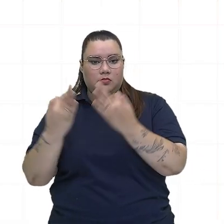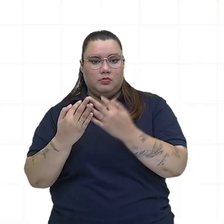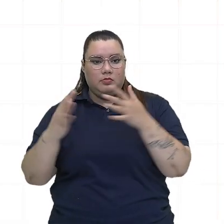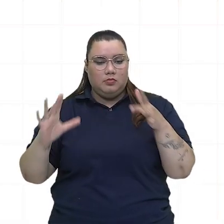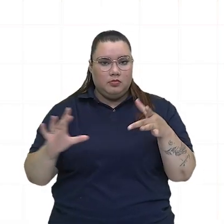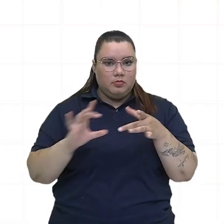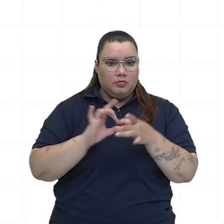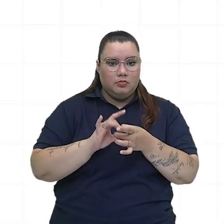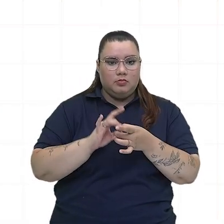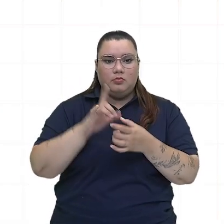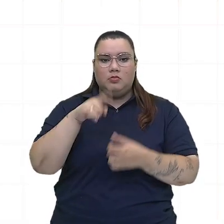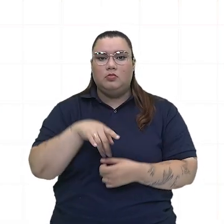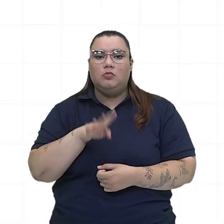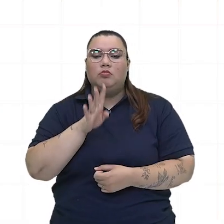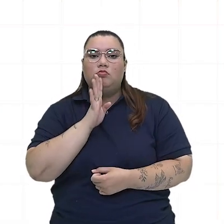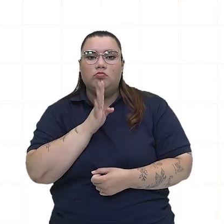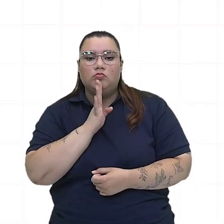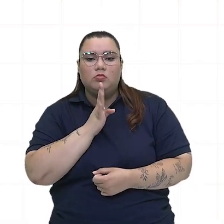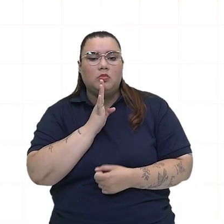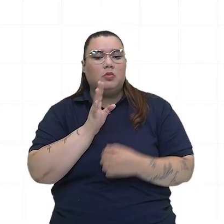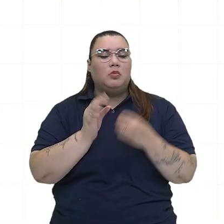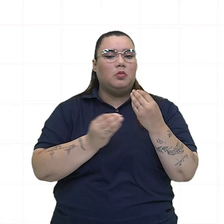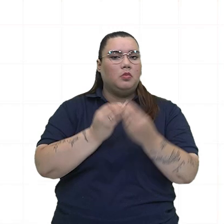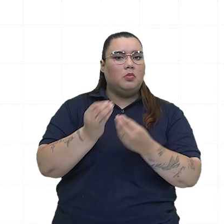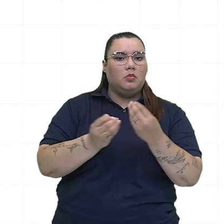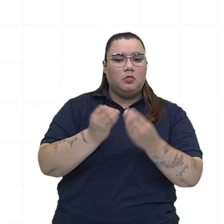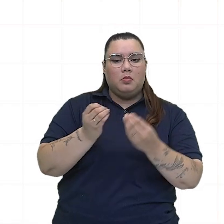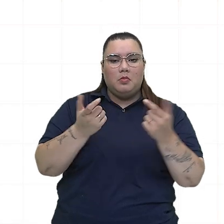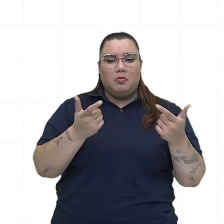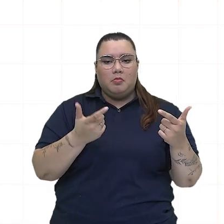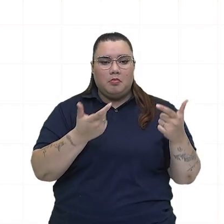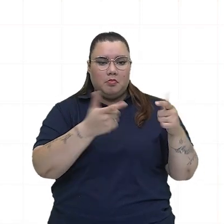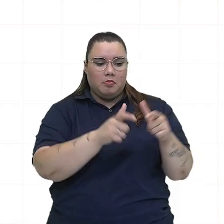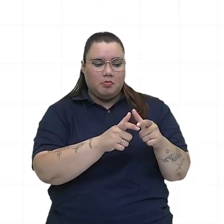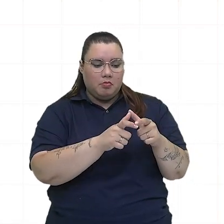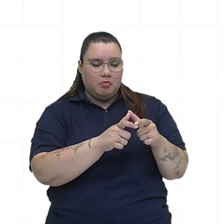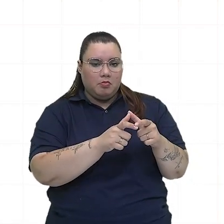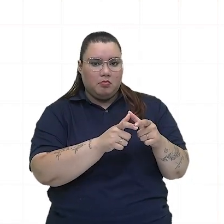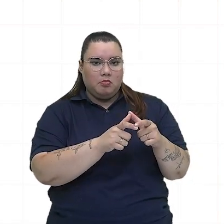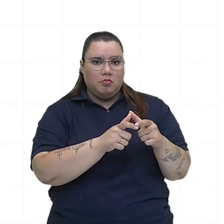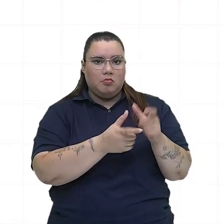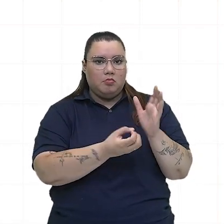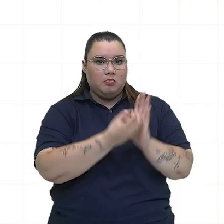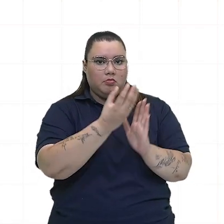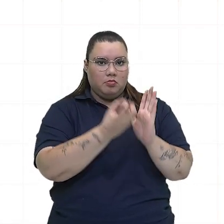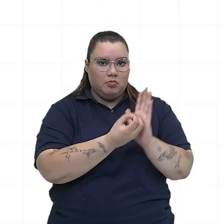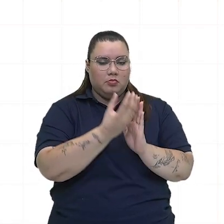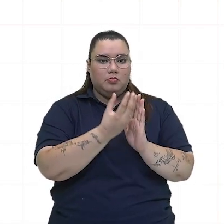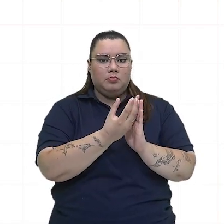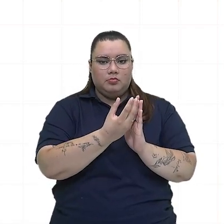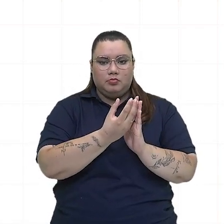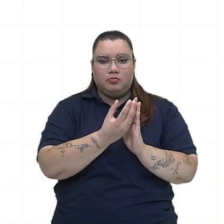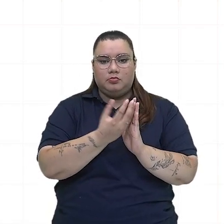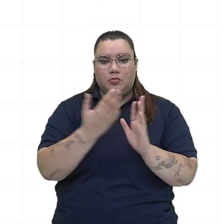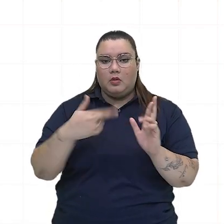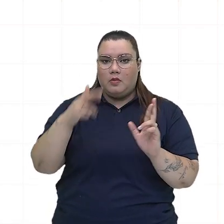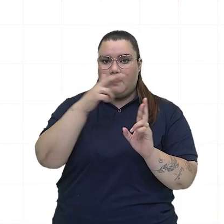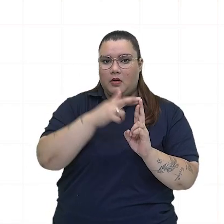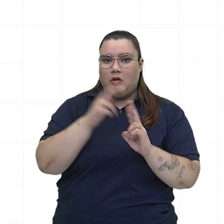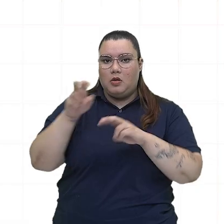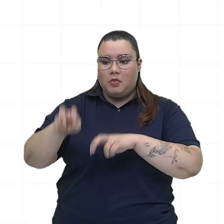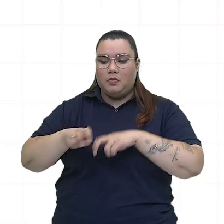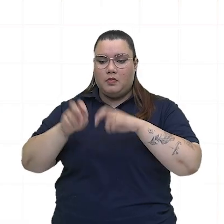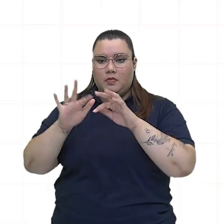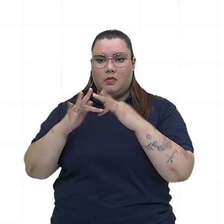fazendo parte, né, era conhecido ali como uma pequena produção. Então, quando se referia à